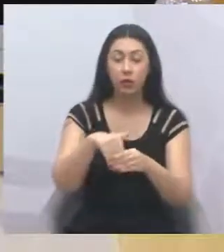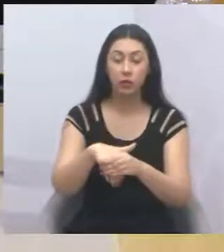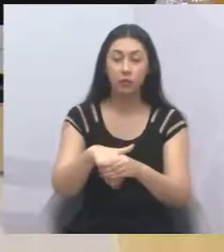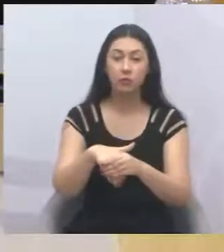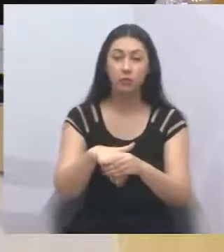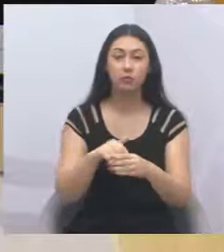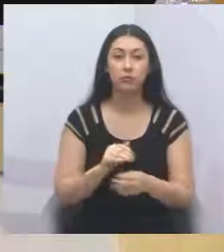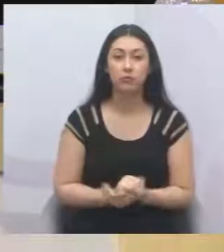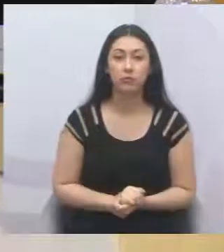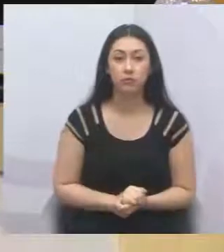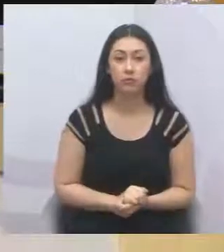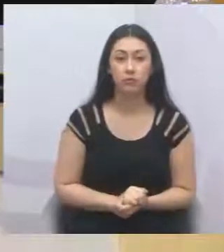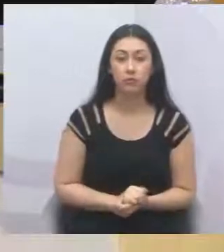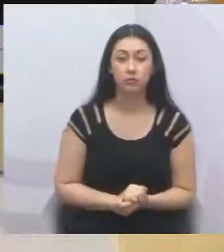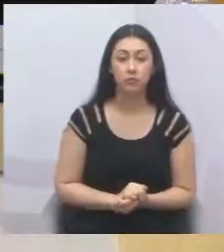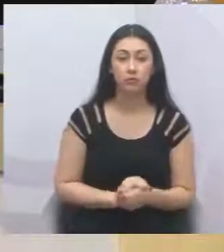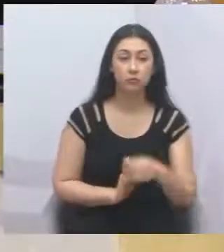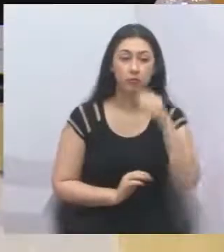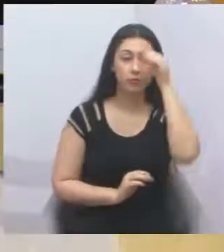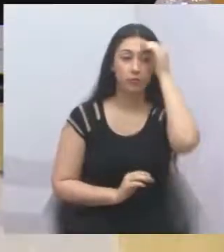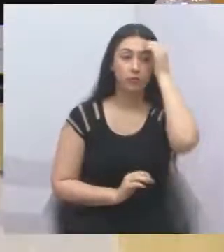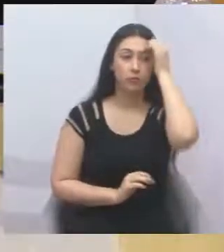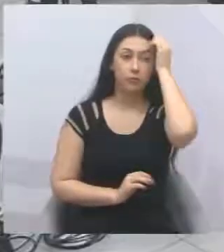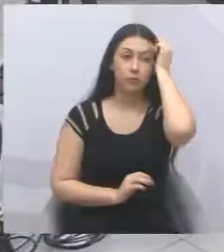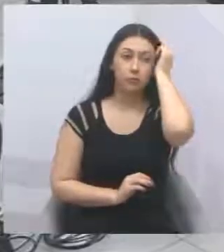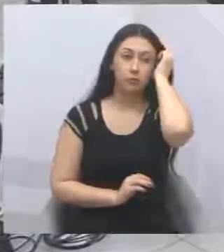esse requerimento.